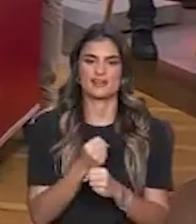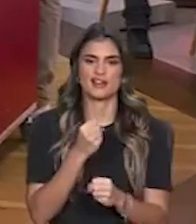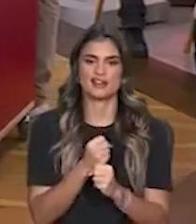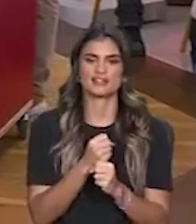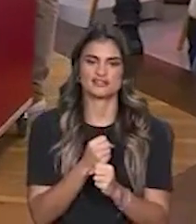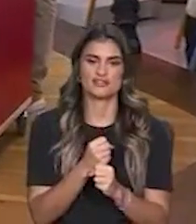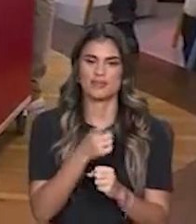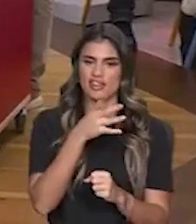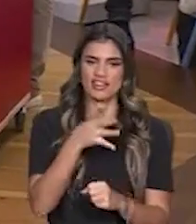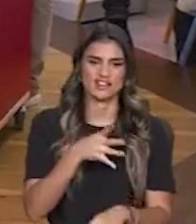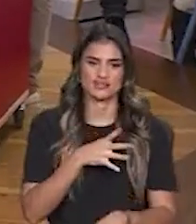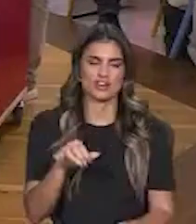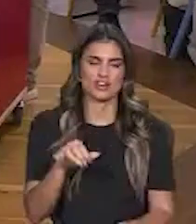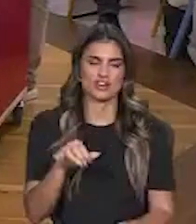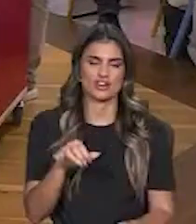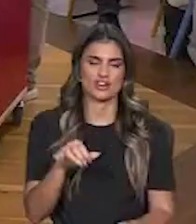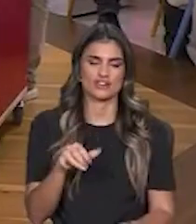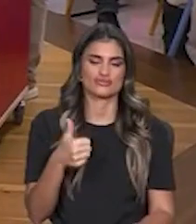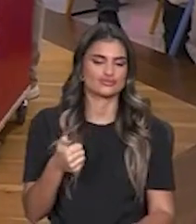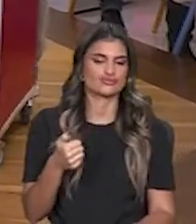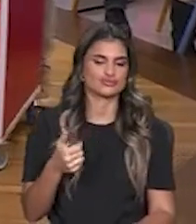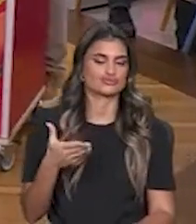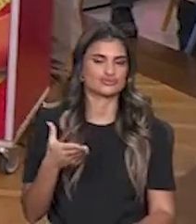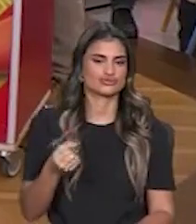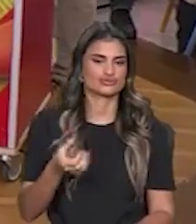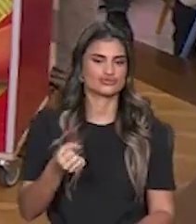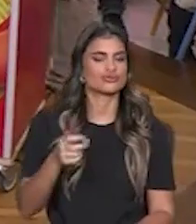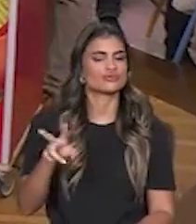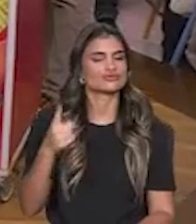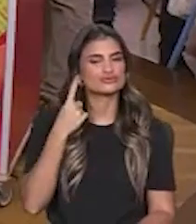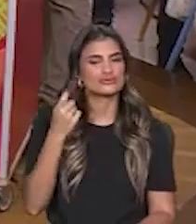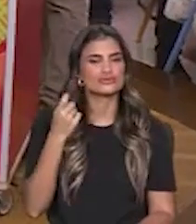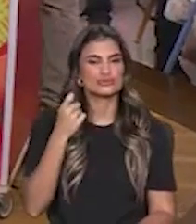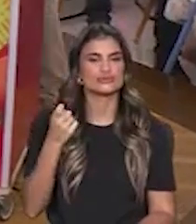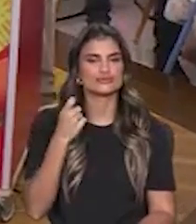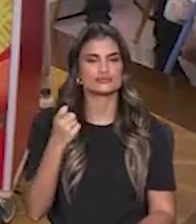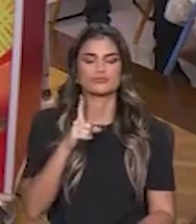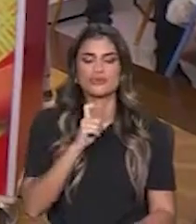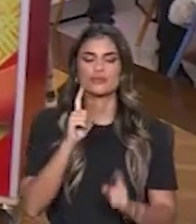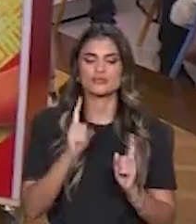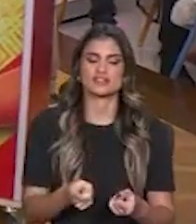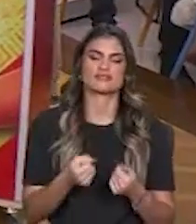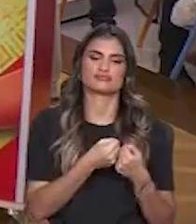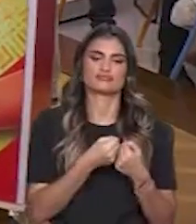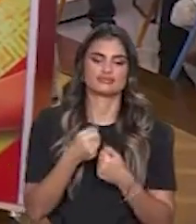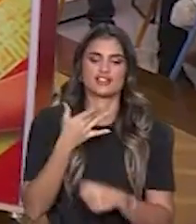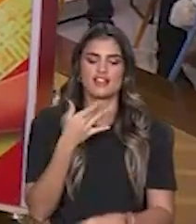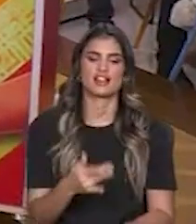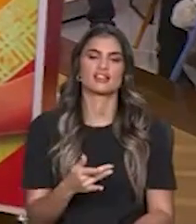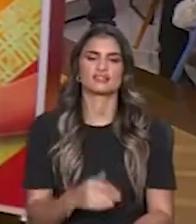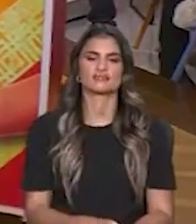não me digas que foste buscar a buzina. Foi buscar a buzina. Tu até claro. Me assustas. Nem se fazia isto. Então, podem começar estes duelos de Natal